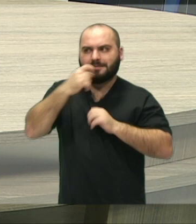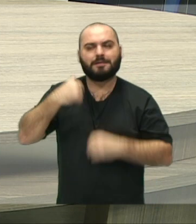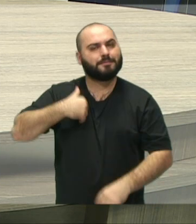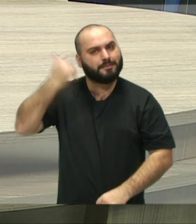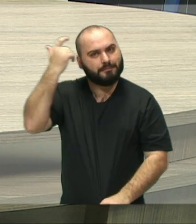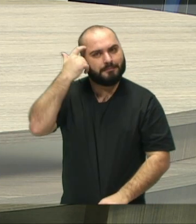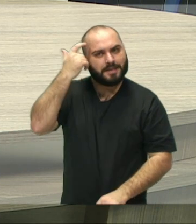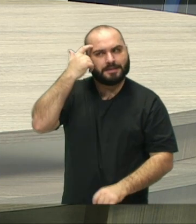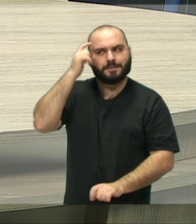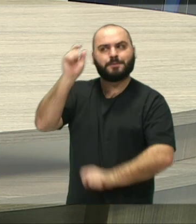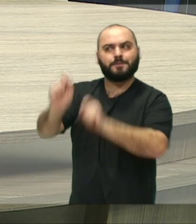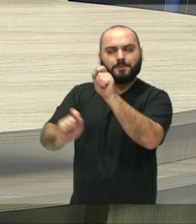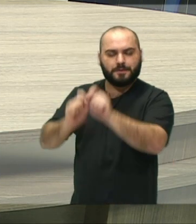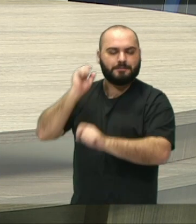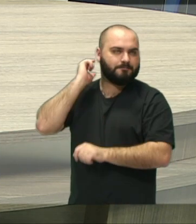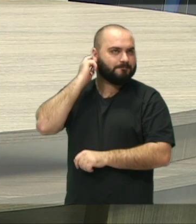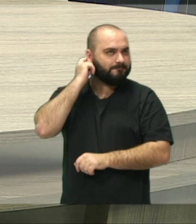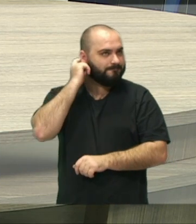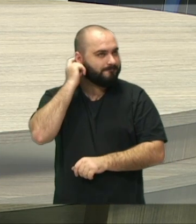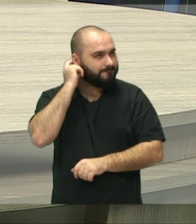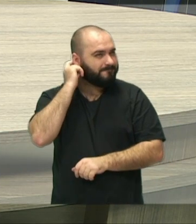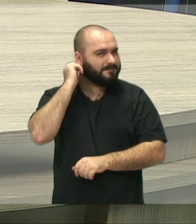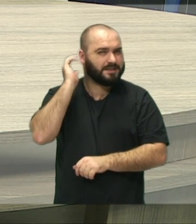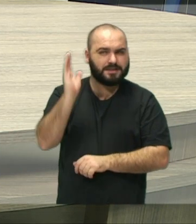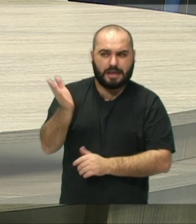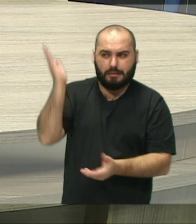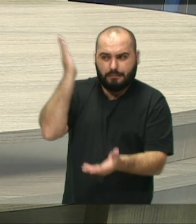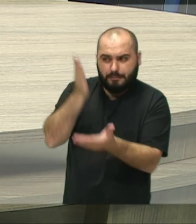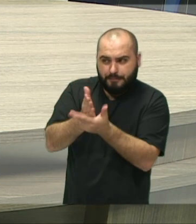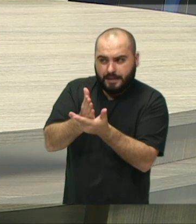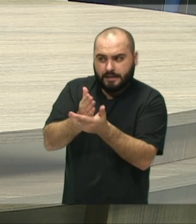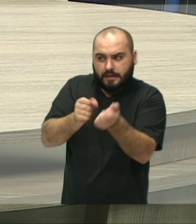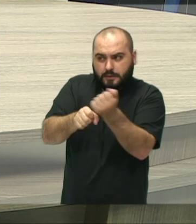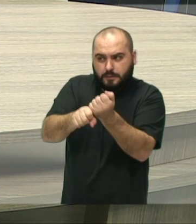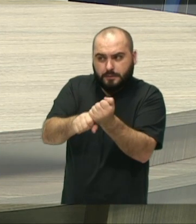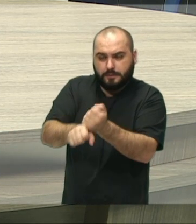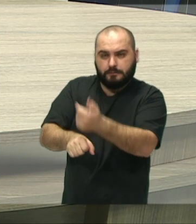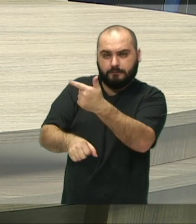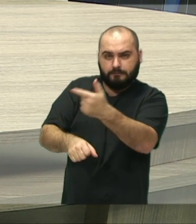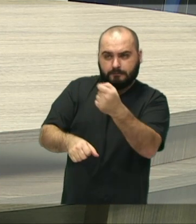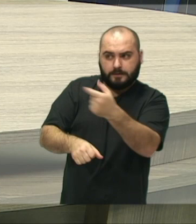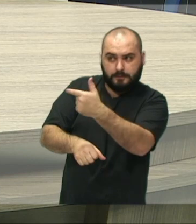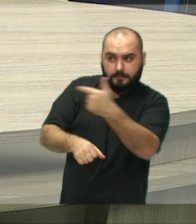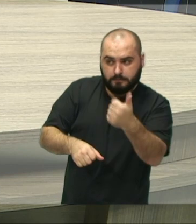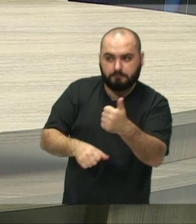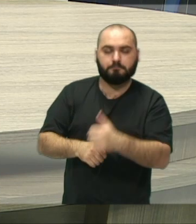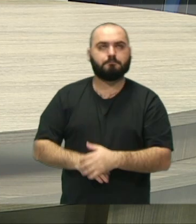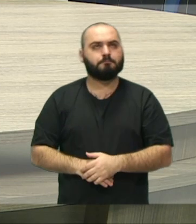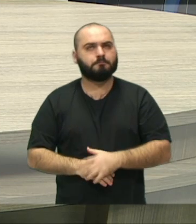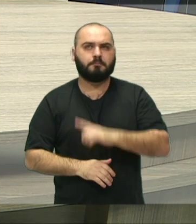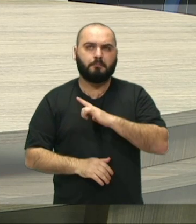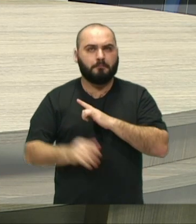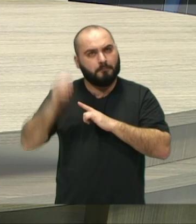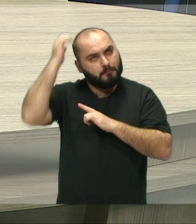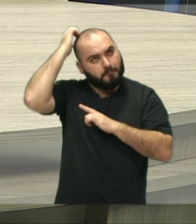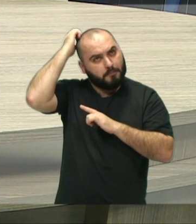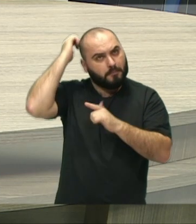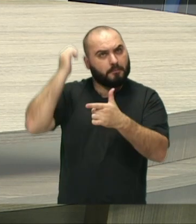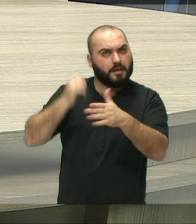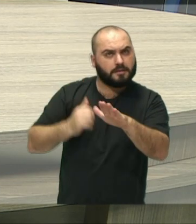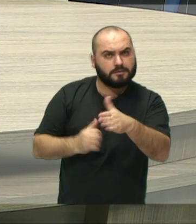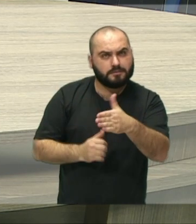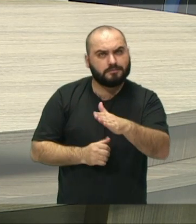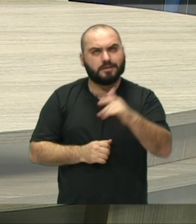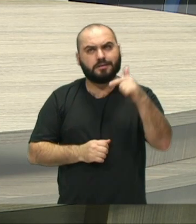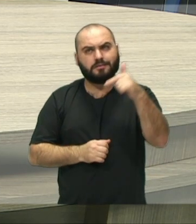que nós estamos aí já na metade de 2021 e mais ou menos nessa altura do